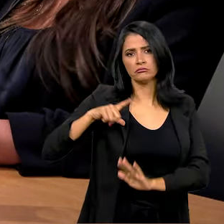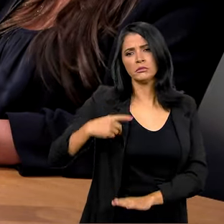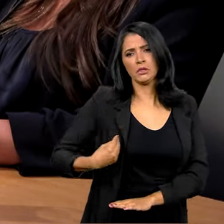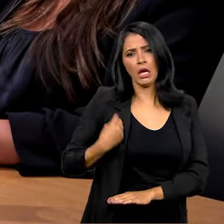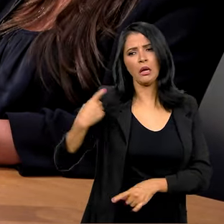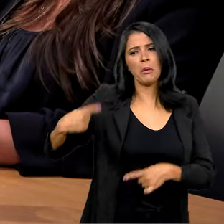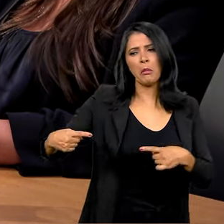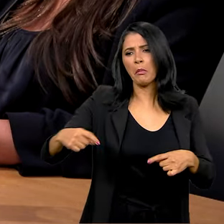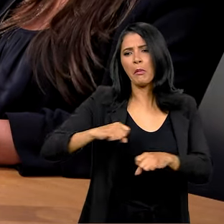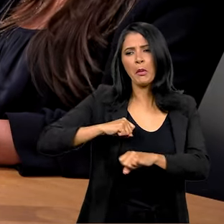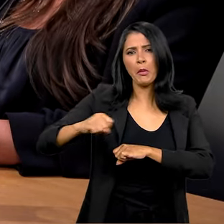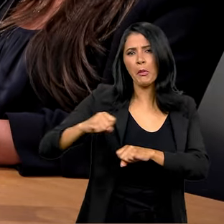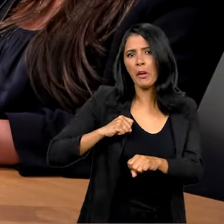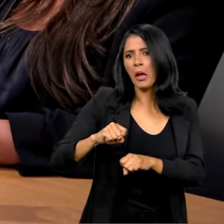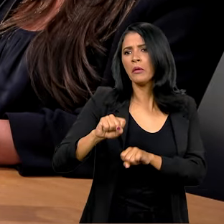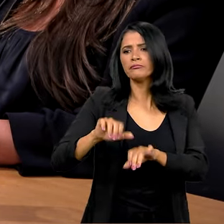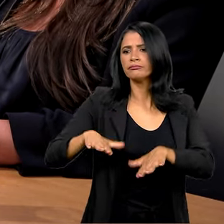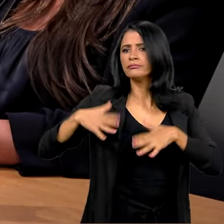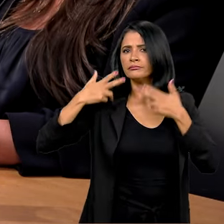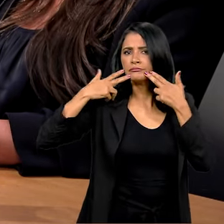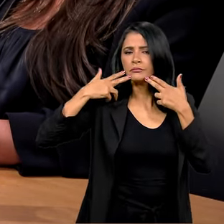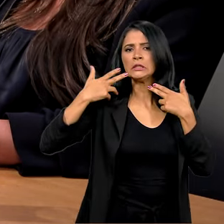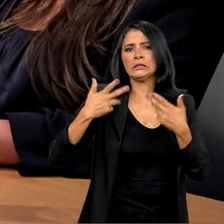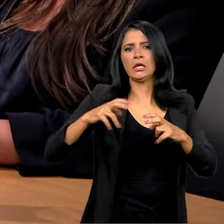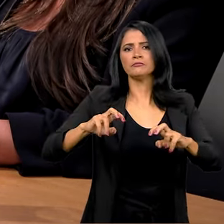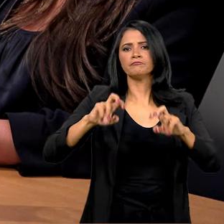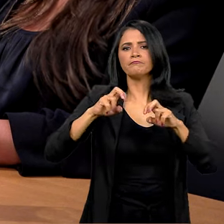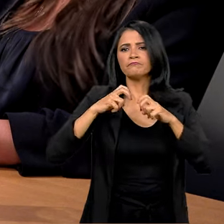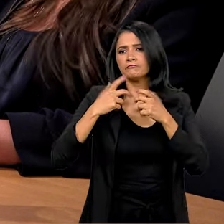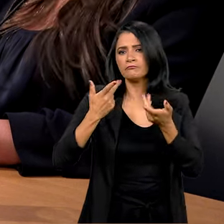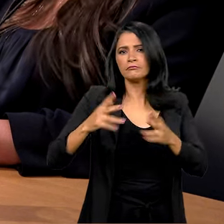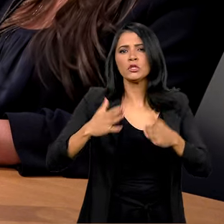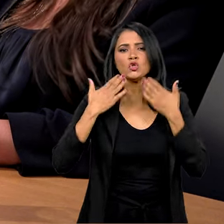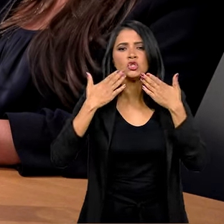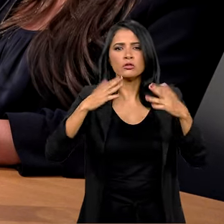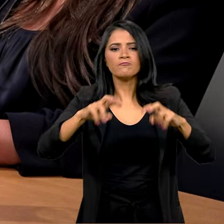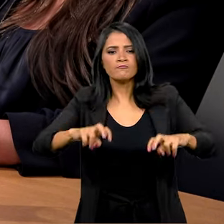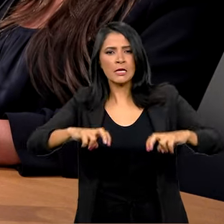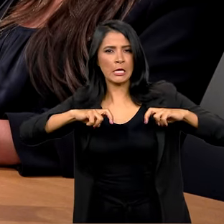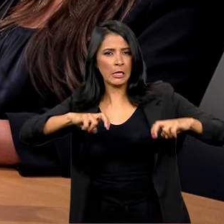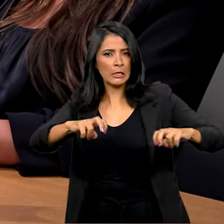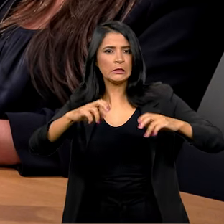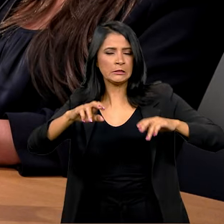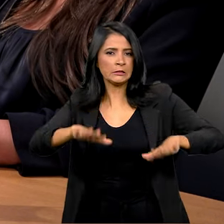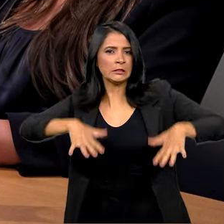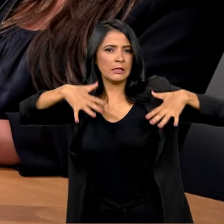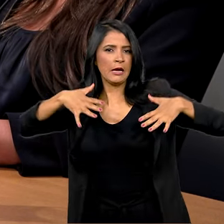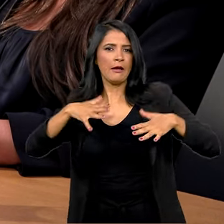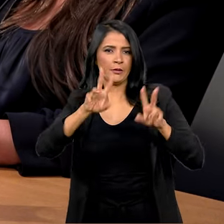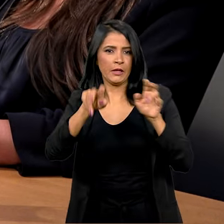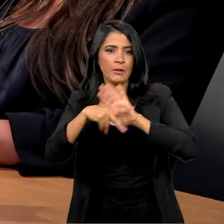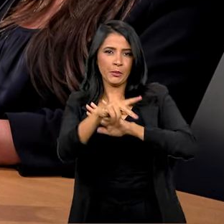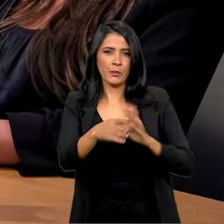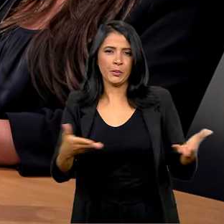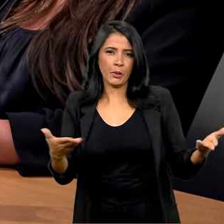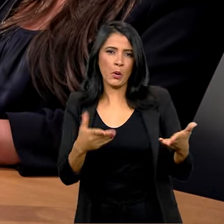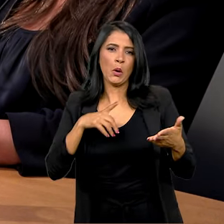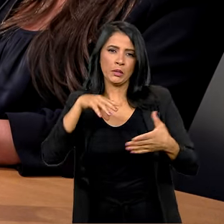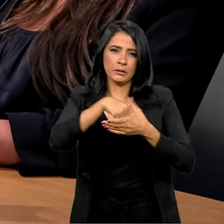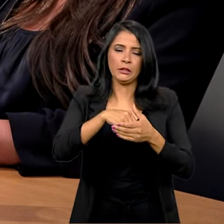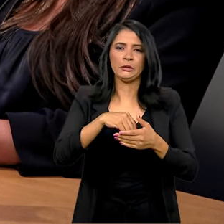Existem várias discussões debates audiências públicas é um tema da atualidade é um tema central que abrange